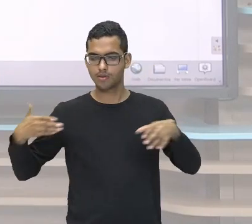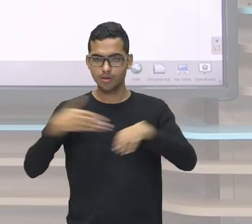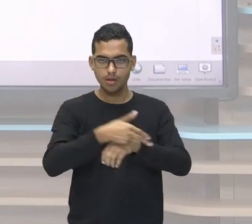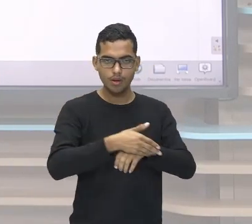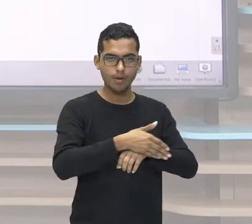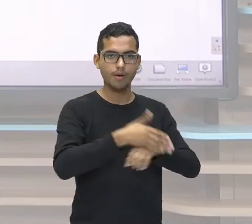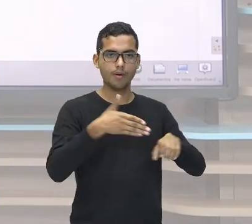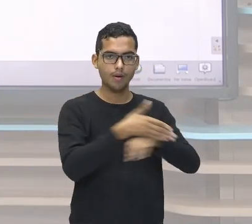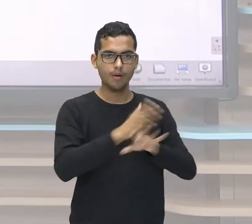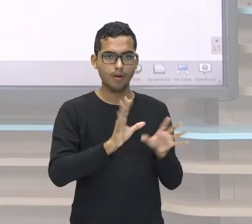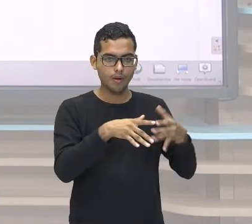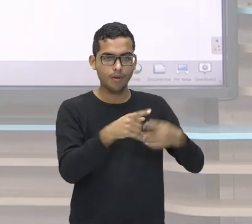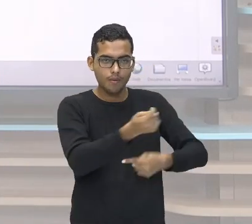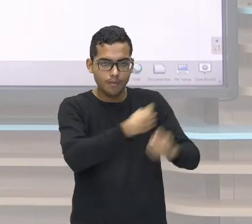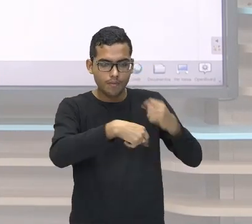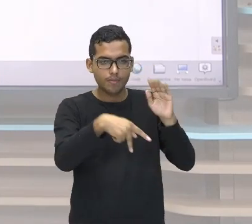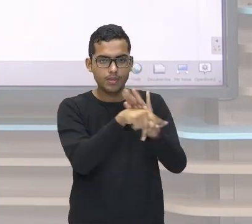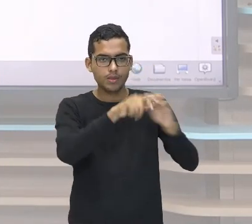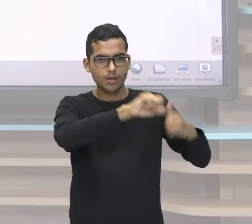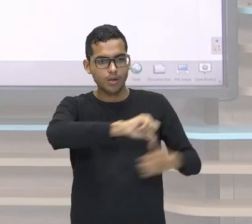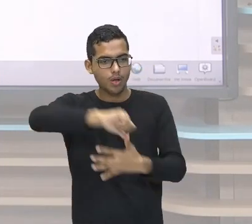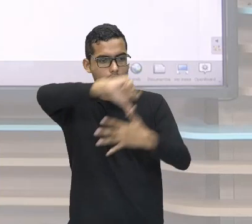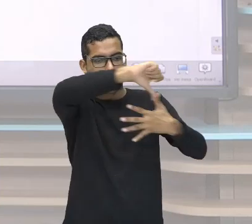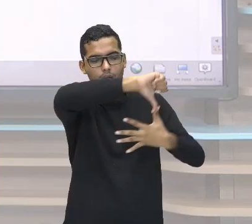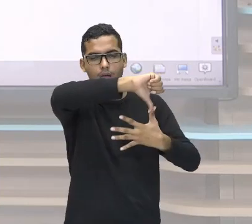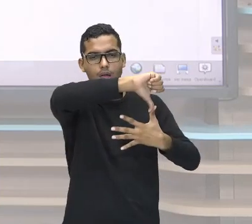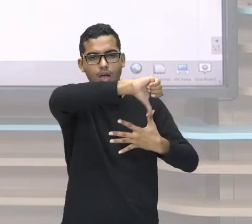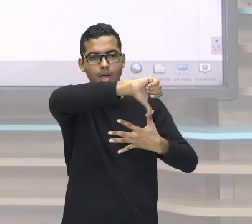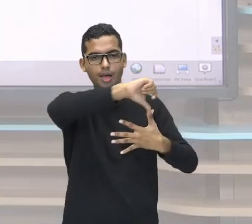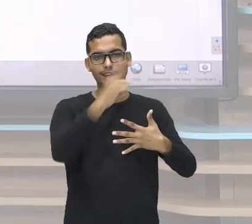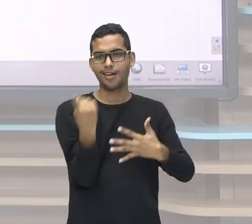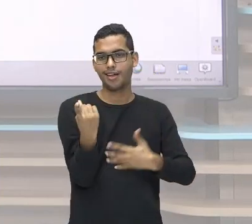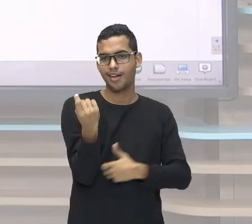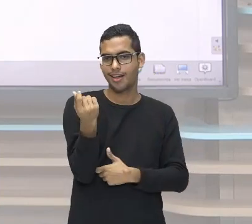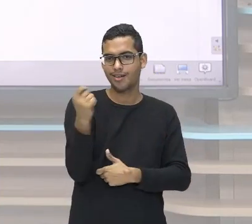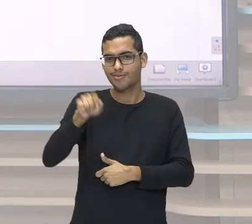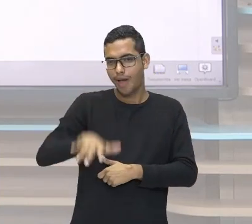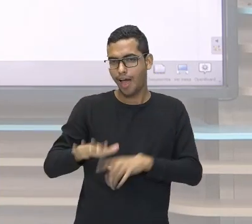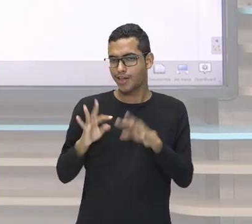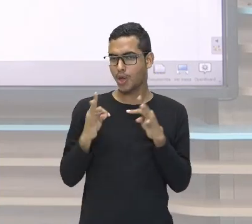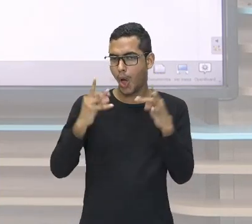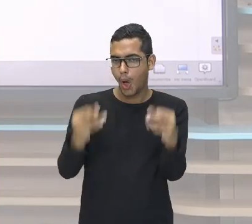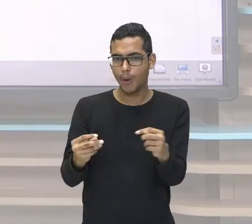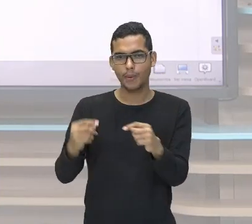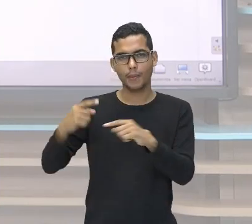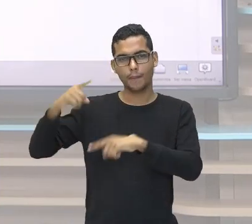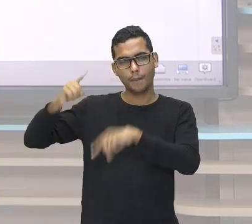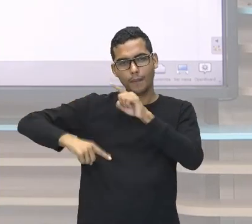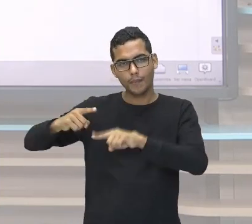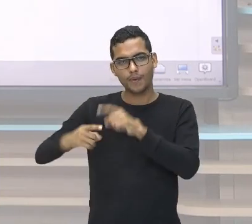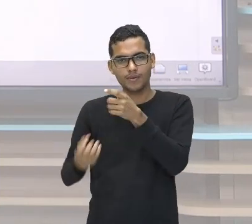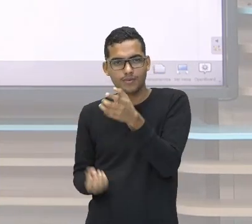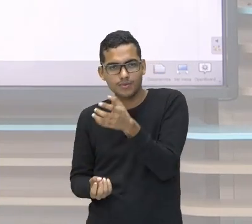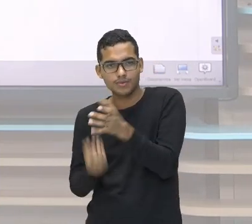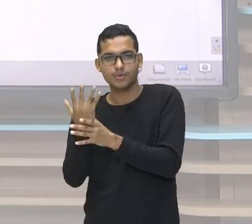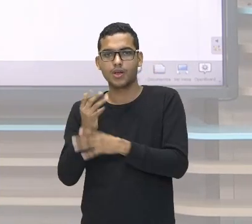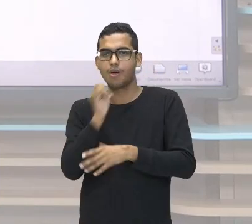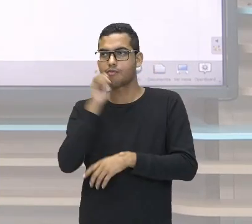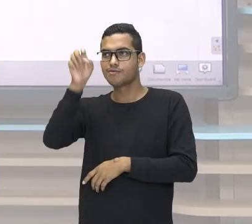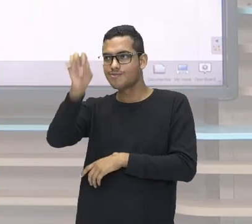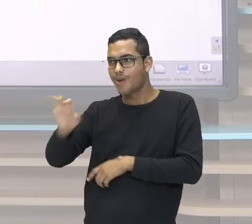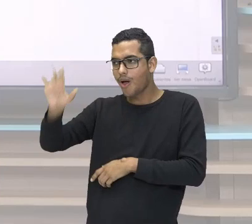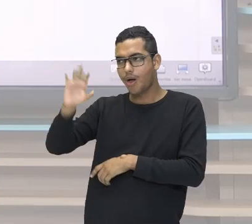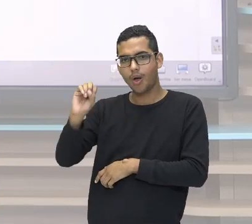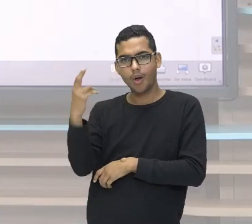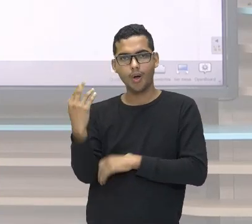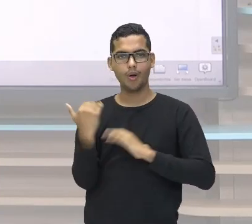determinado bloco com países da América do Sul que eu vou ter barateamento de alguns dos produtos que são produzidos na Europa ou